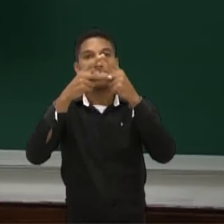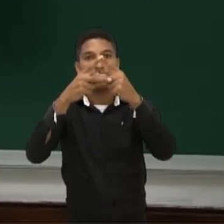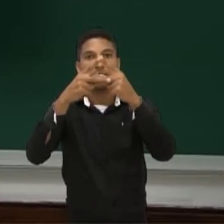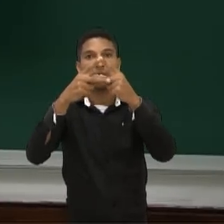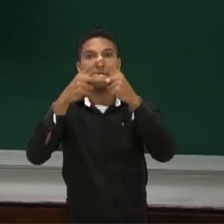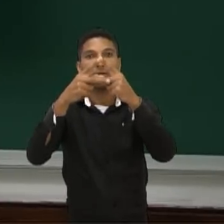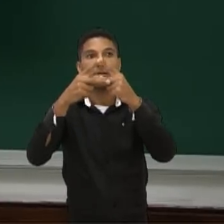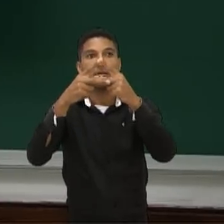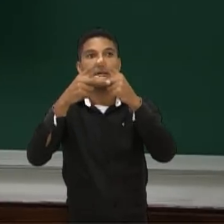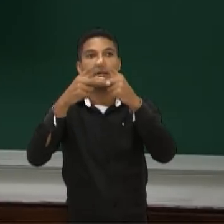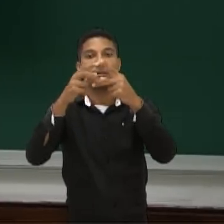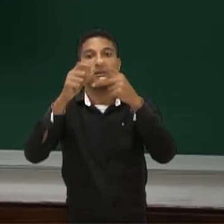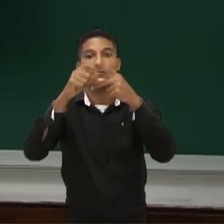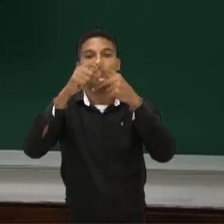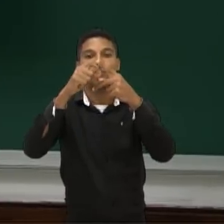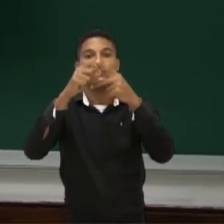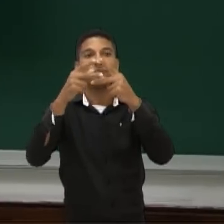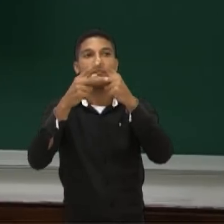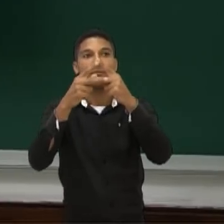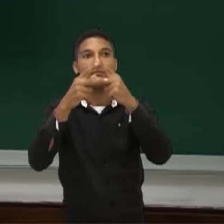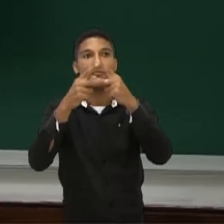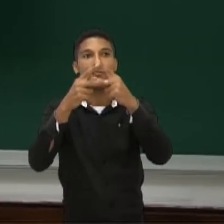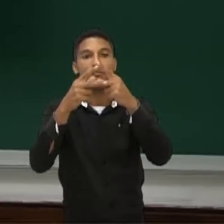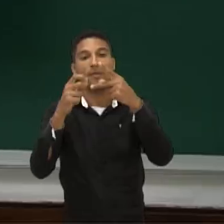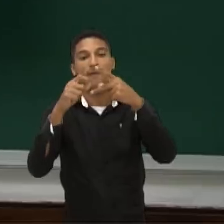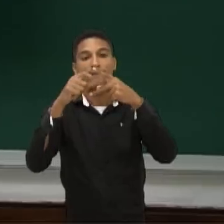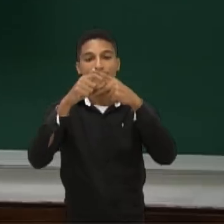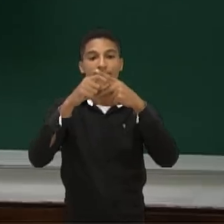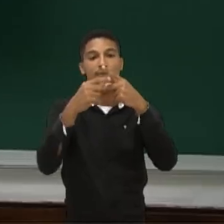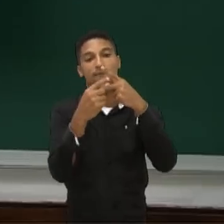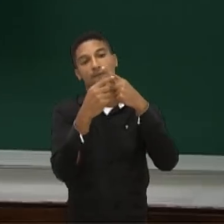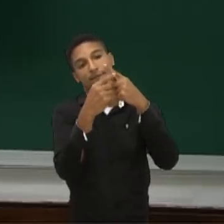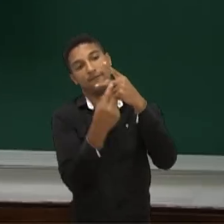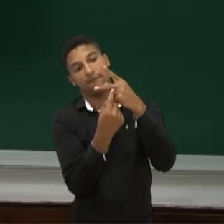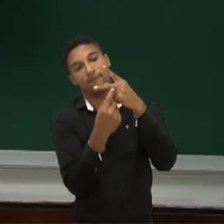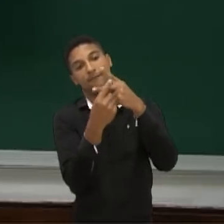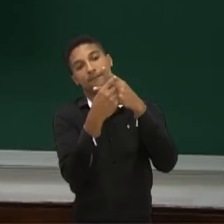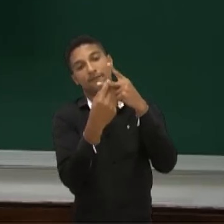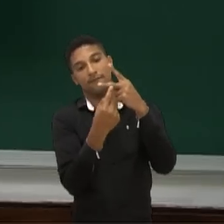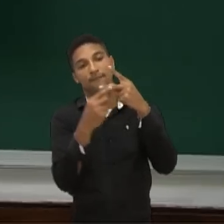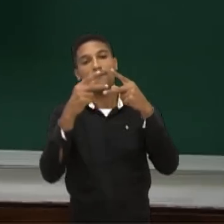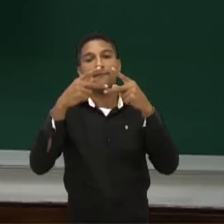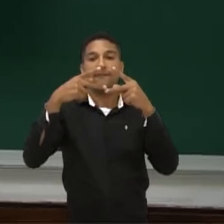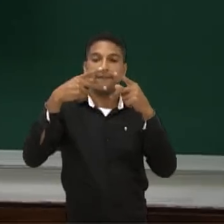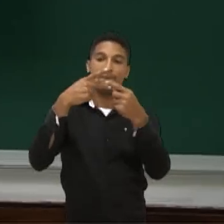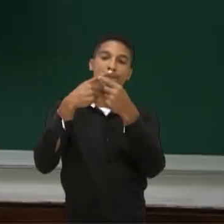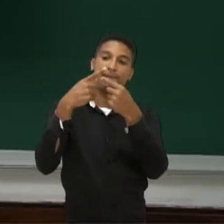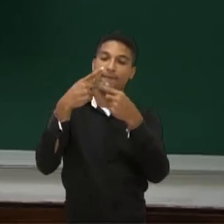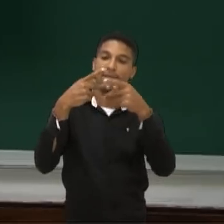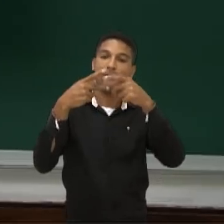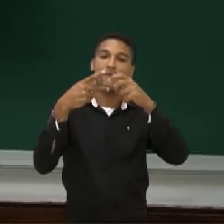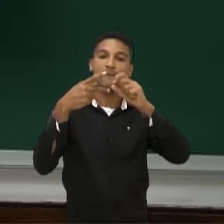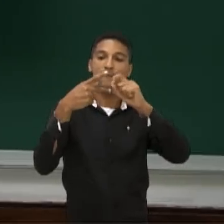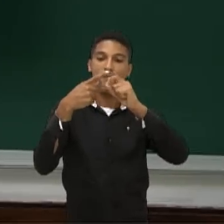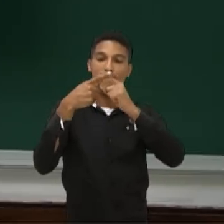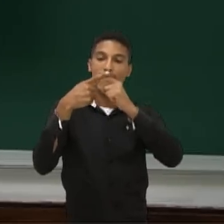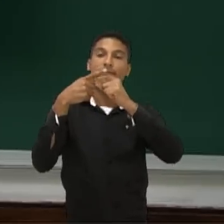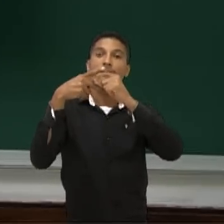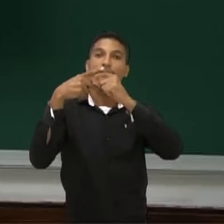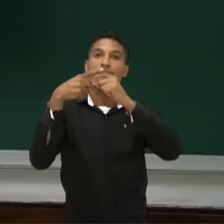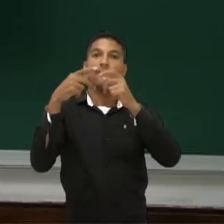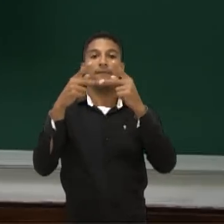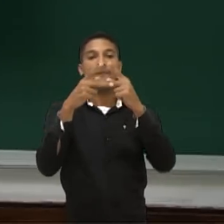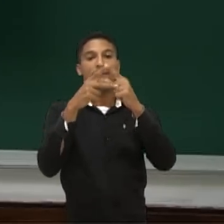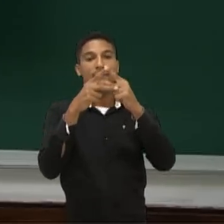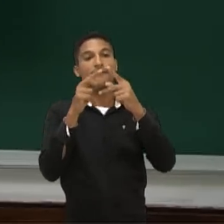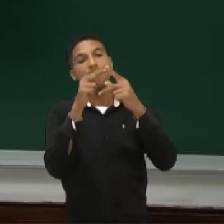Então, lembra lá, o triângulo tem 3 ângulos, tem 3 lados e tem 3 vértices, tá bom? E se eles são congruentes, os lados